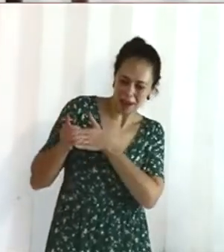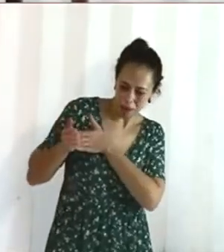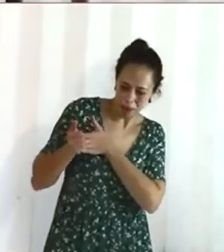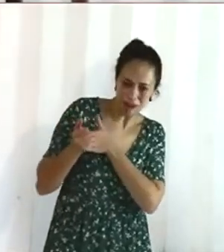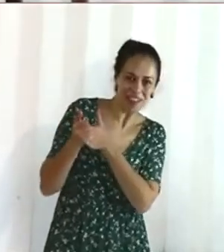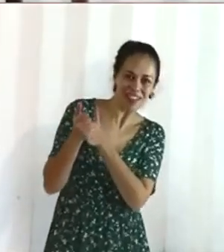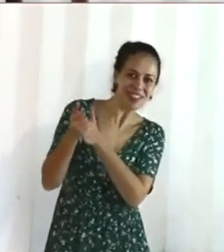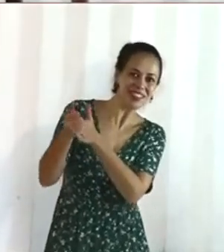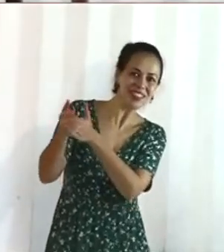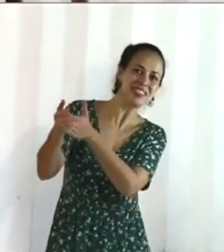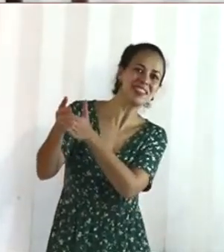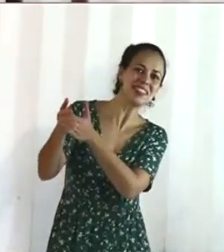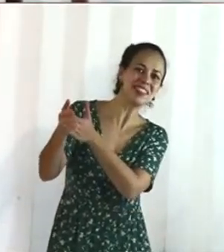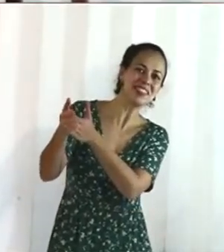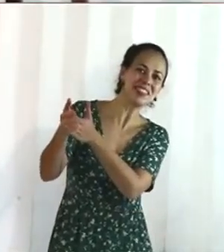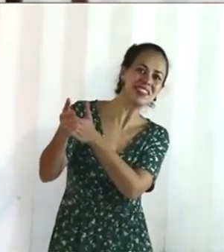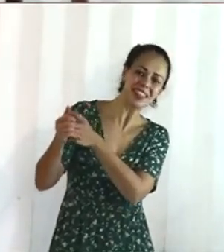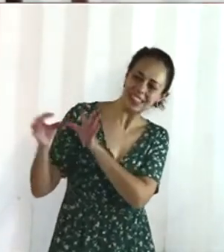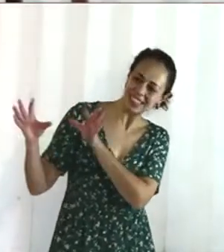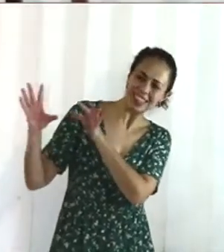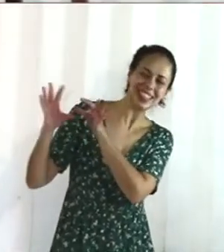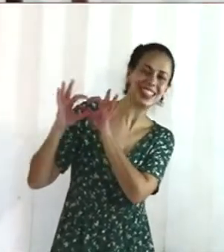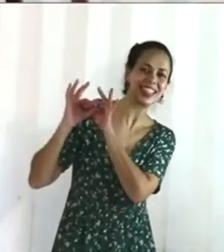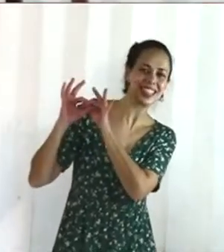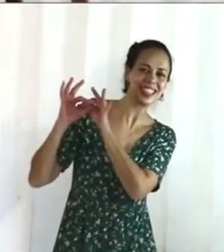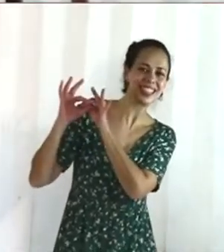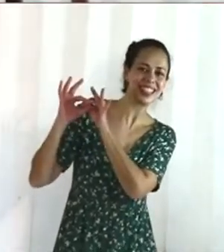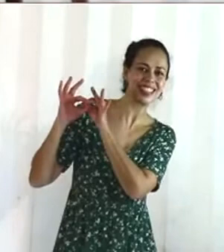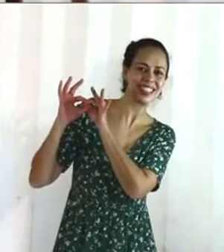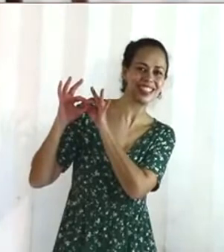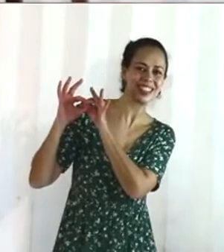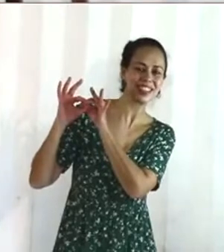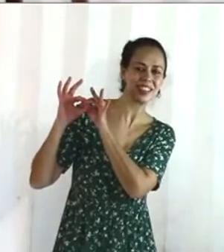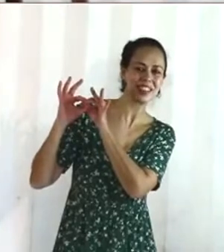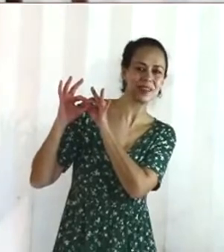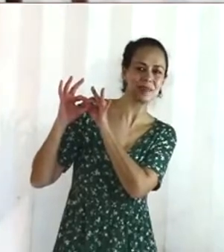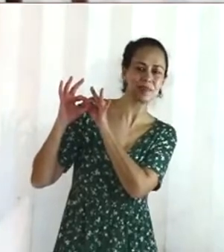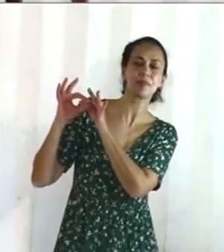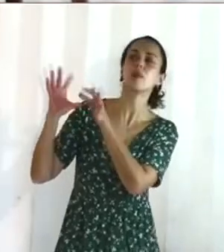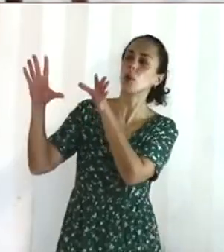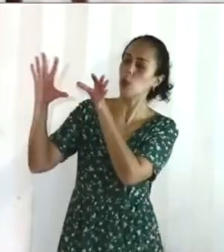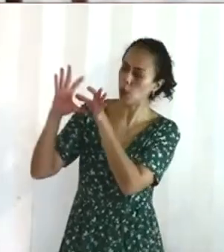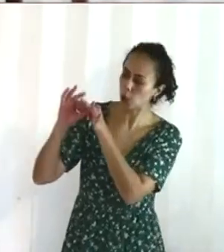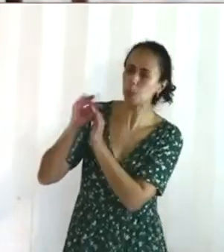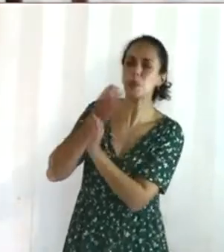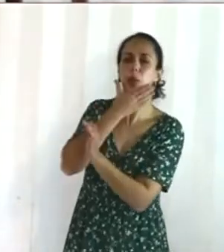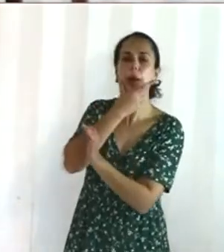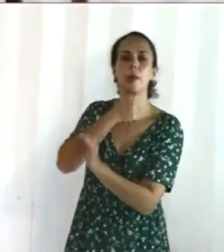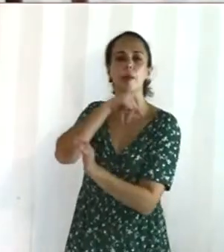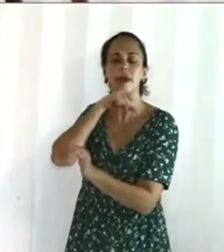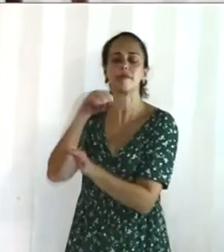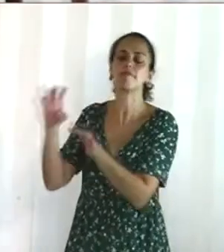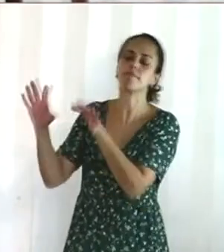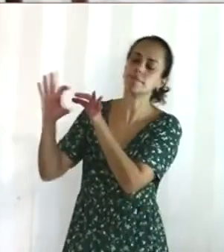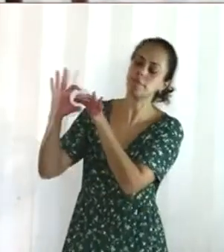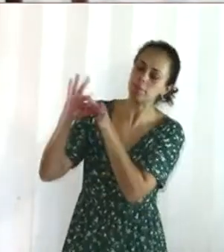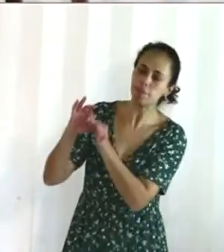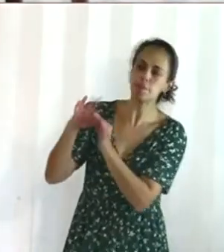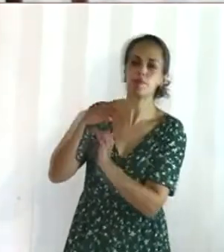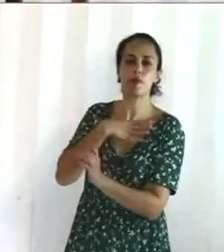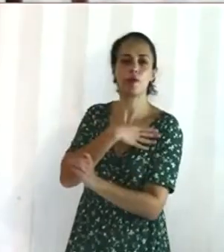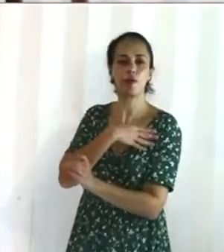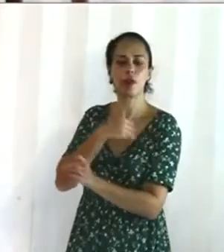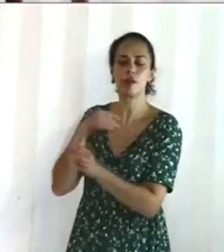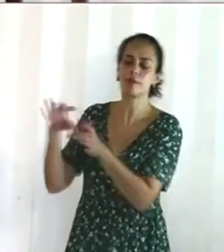nós estamos unidos com o Pai, com o Filho e com o Espírito Santo,